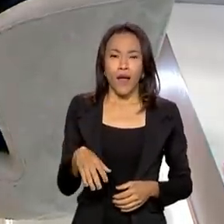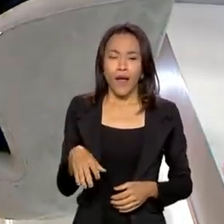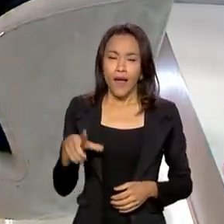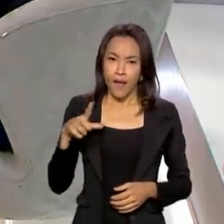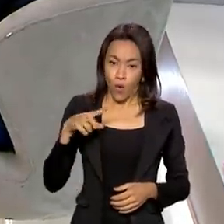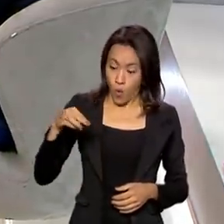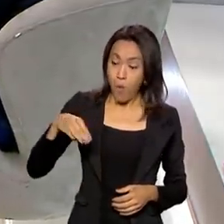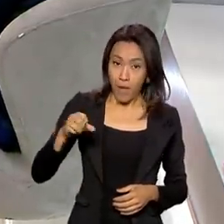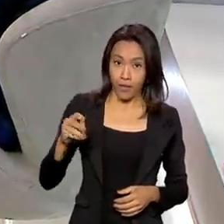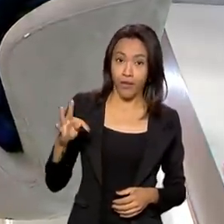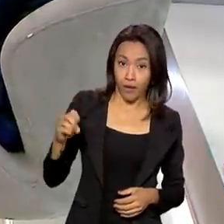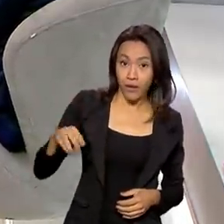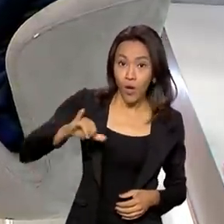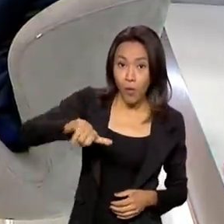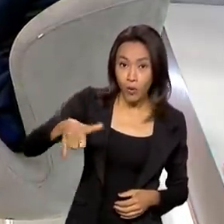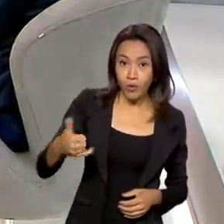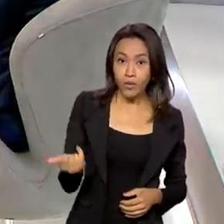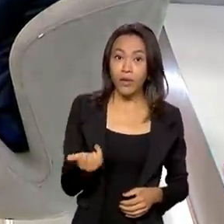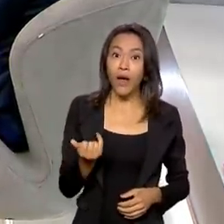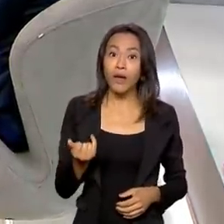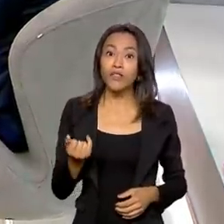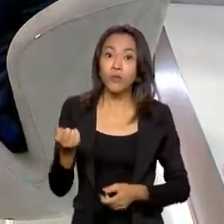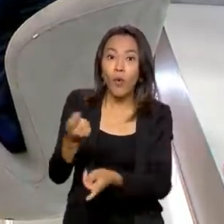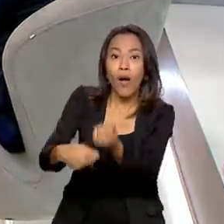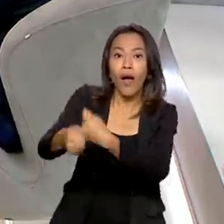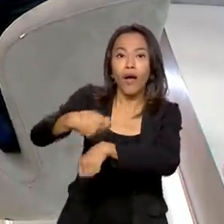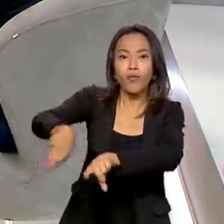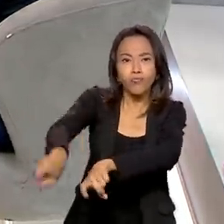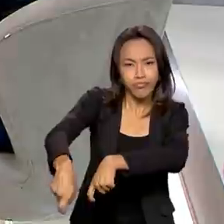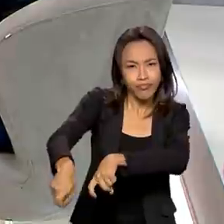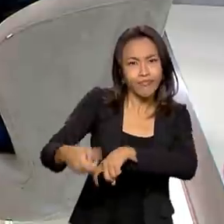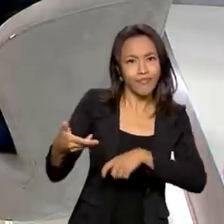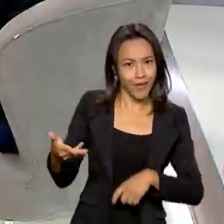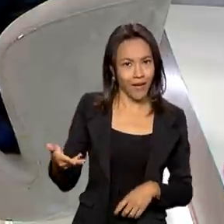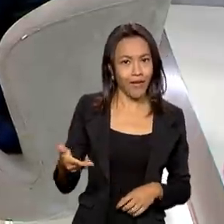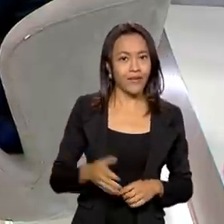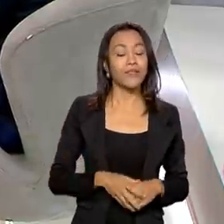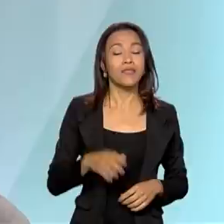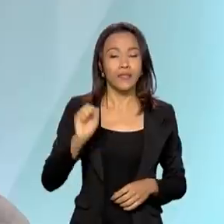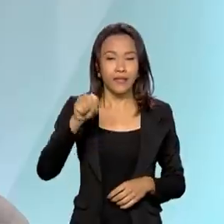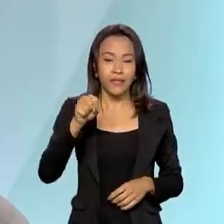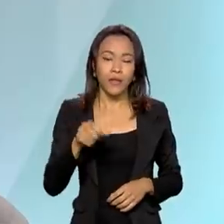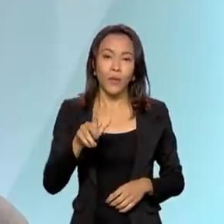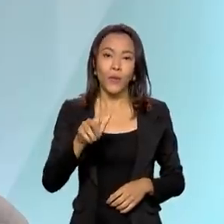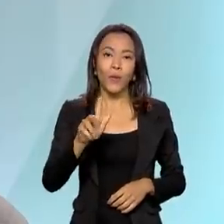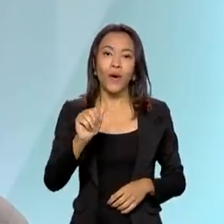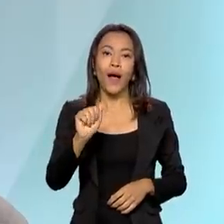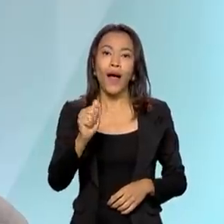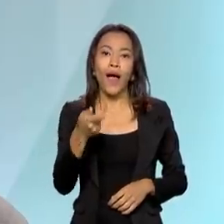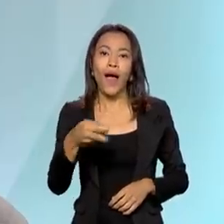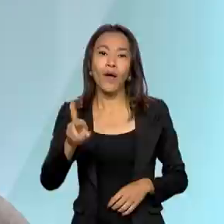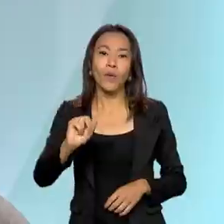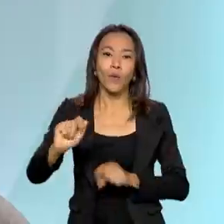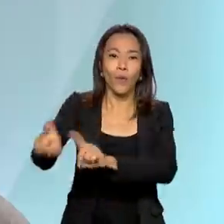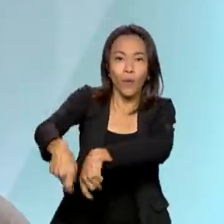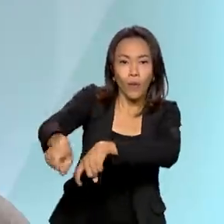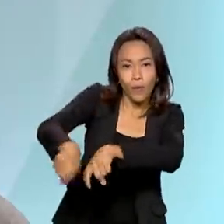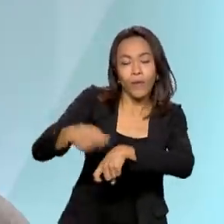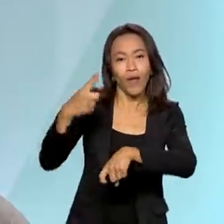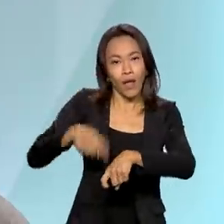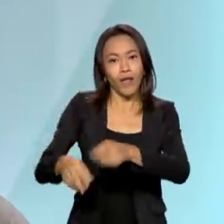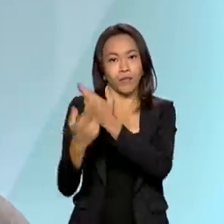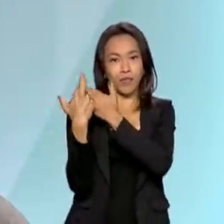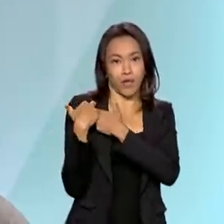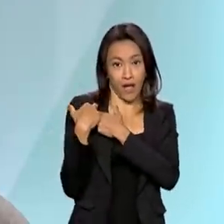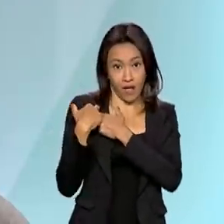oportunidade para o agro? O falou um pouquinho sobre isso agora. Sim. O agro é responsável por geração de resíduo